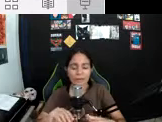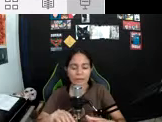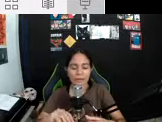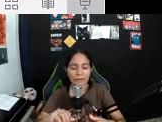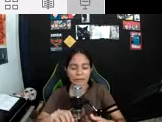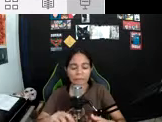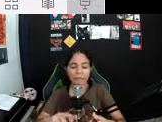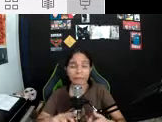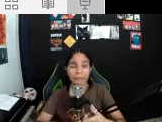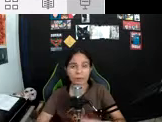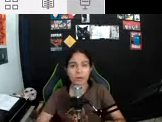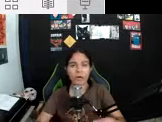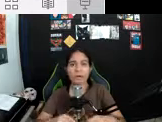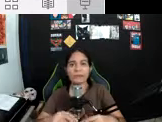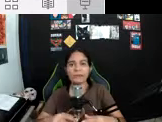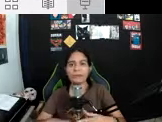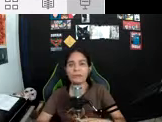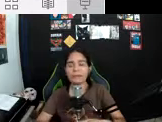agressões